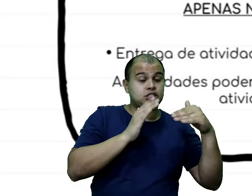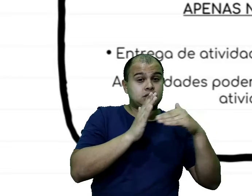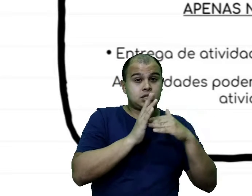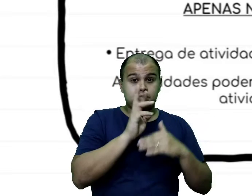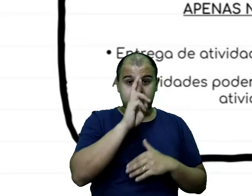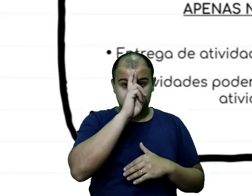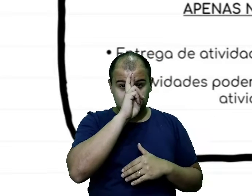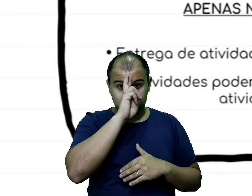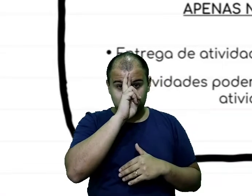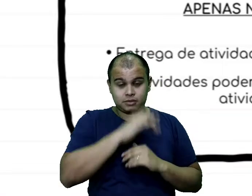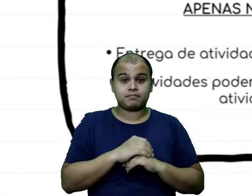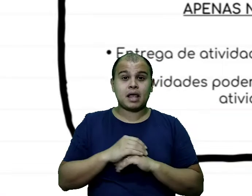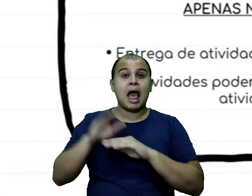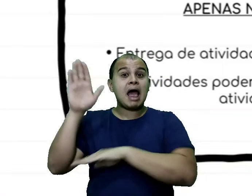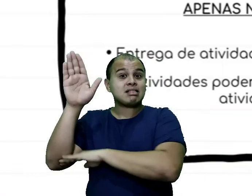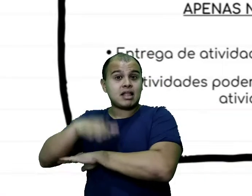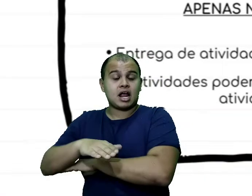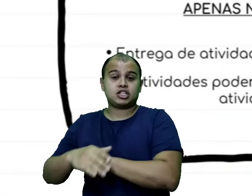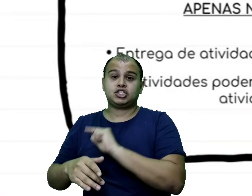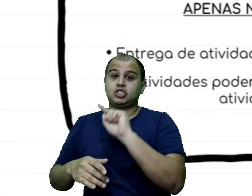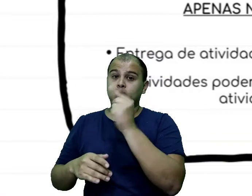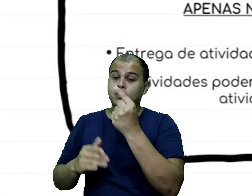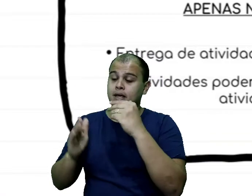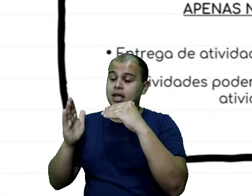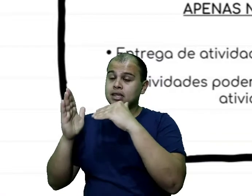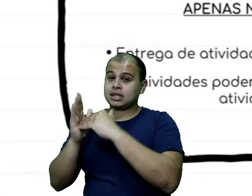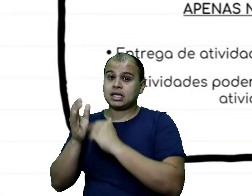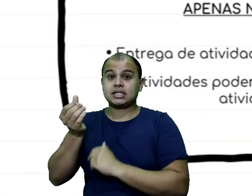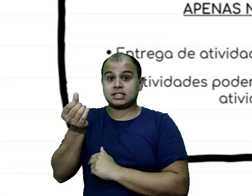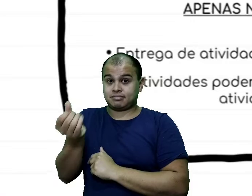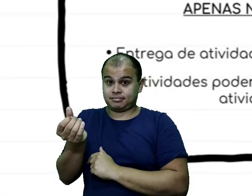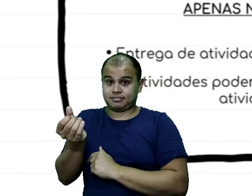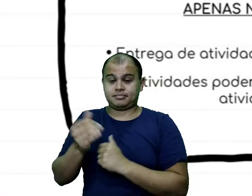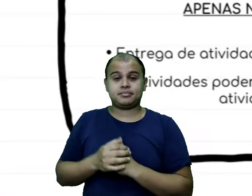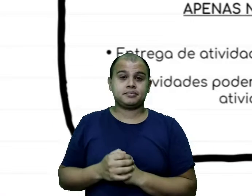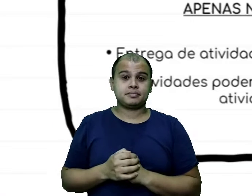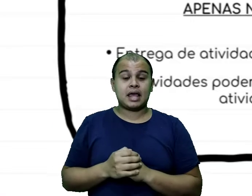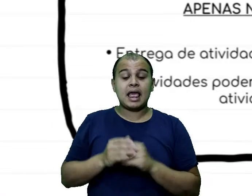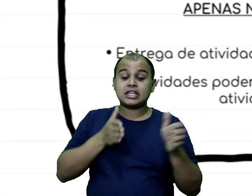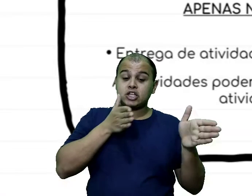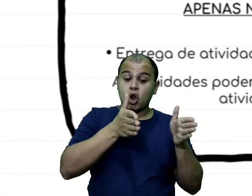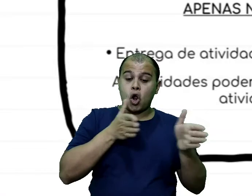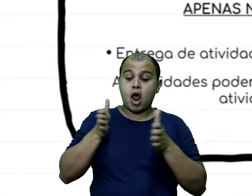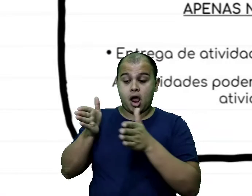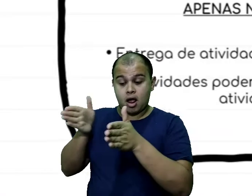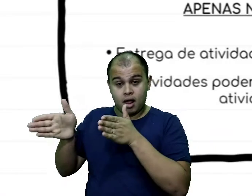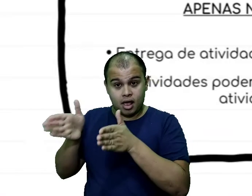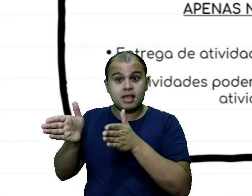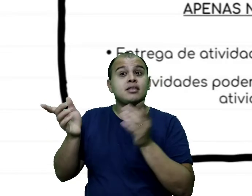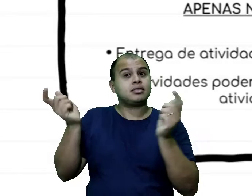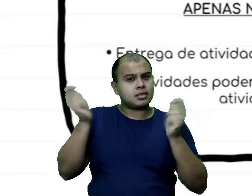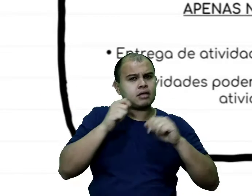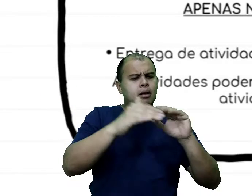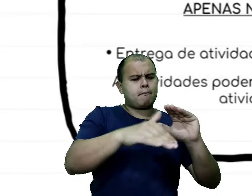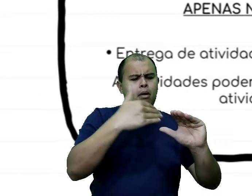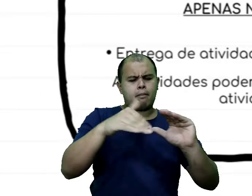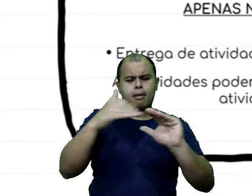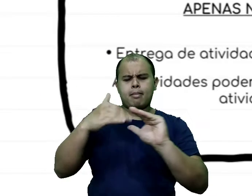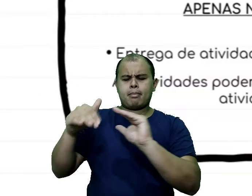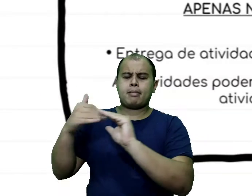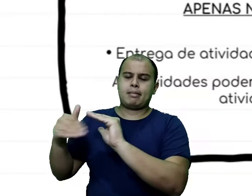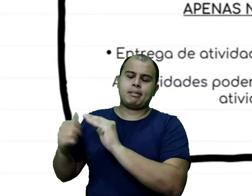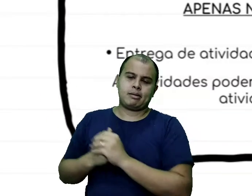da tarde é das 13 às 18 horas. Então, dentro desse horário, a gente está disponível para a